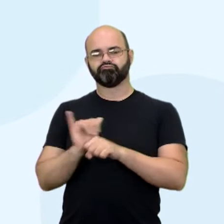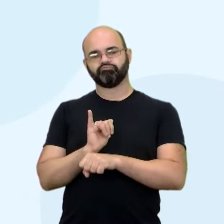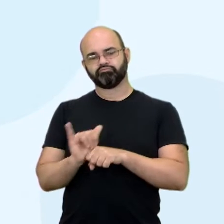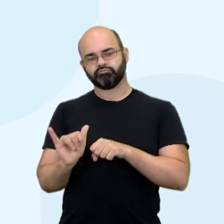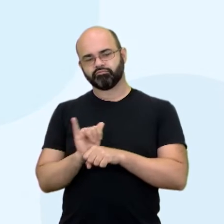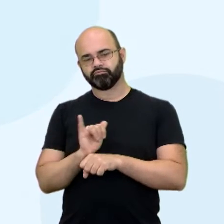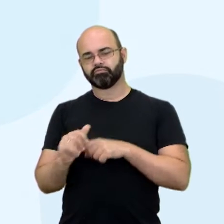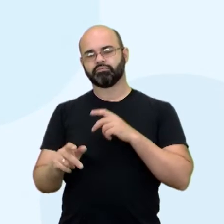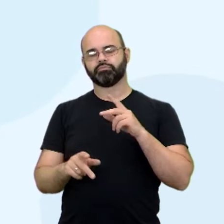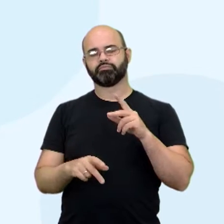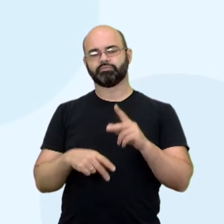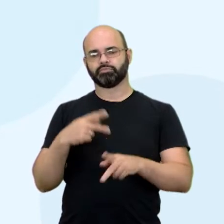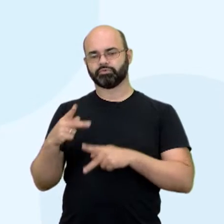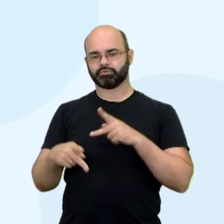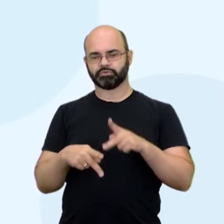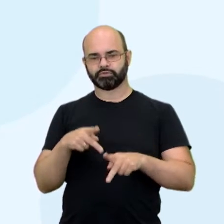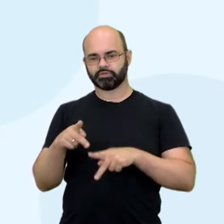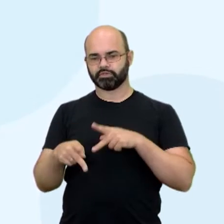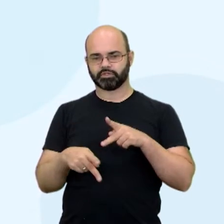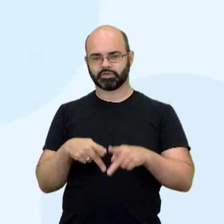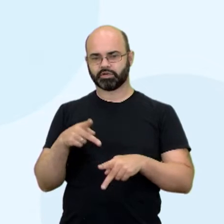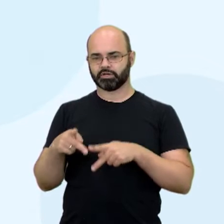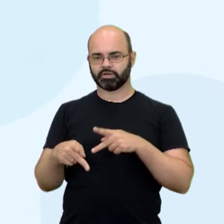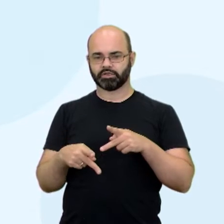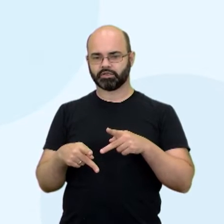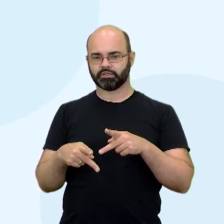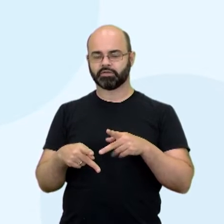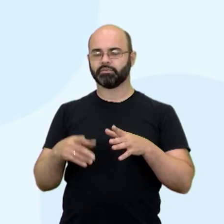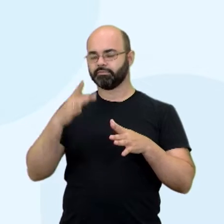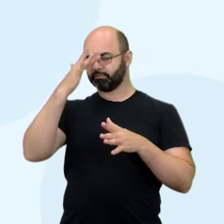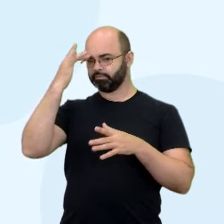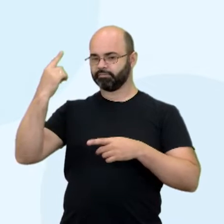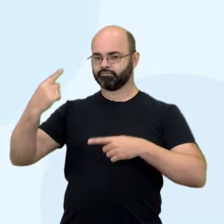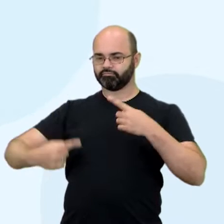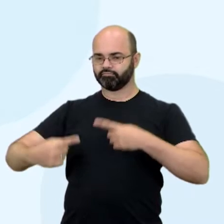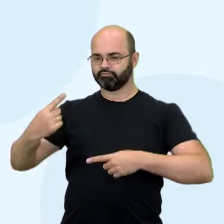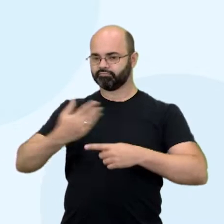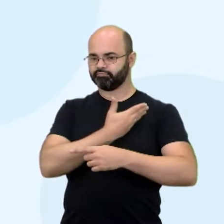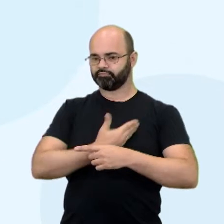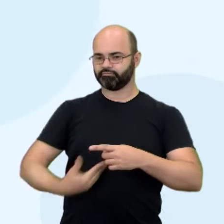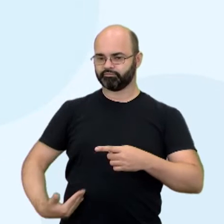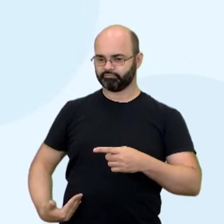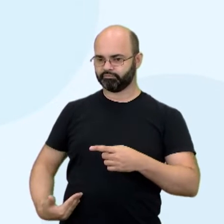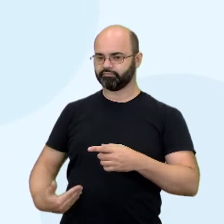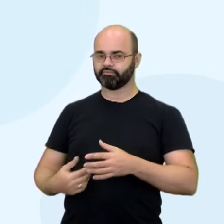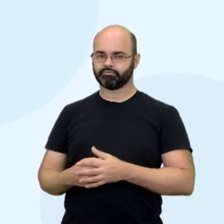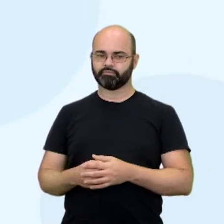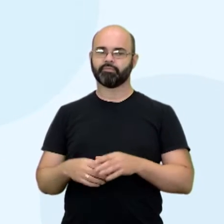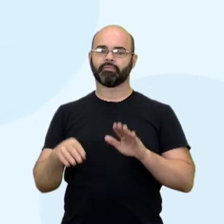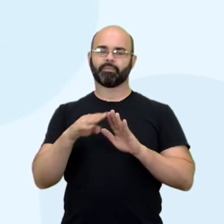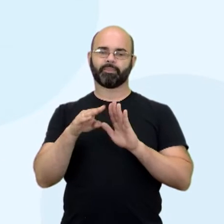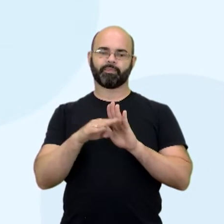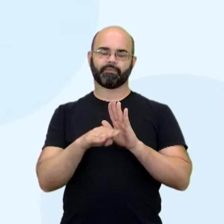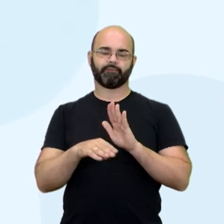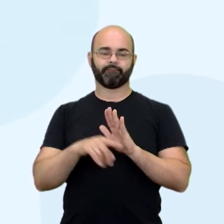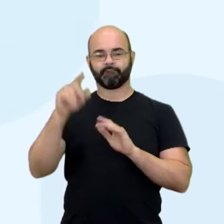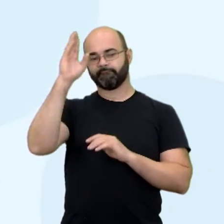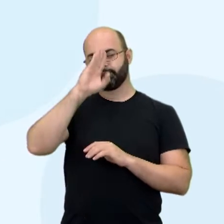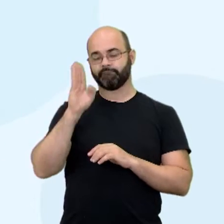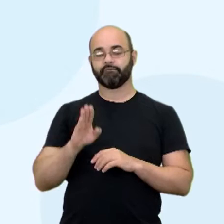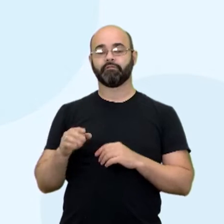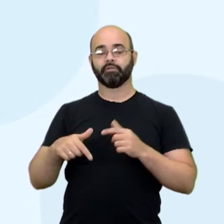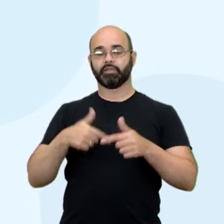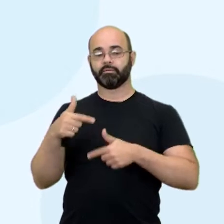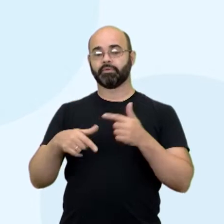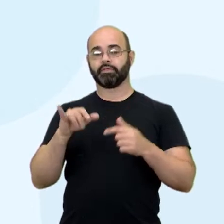políticas públicas e programas de desenvolvimento brasileiros. Os trabalhos do IPEA são disponibilizados